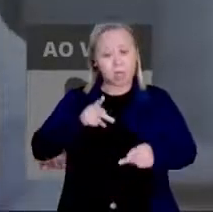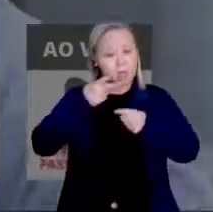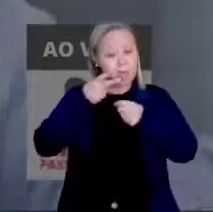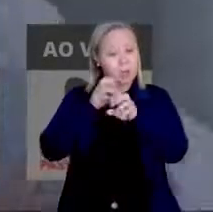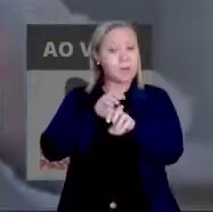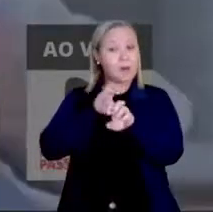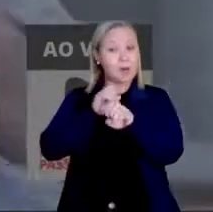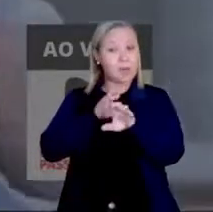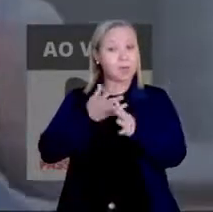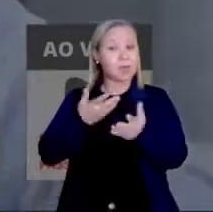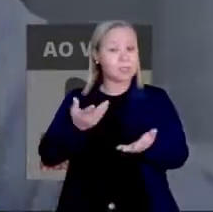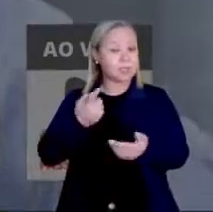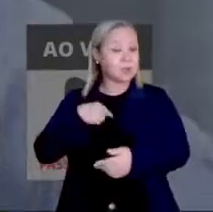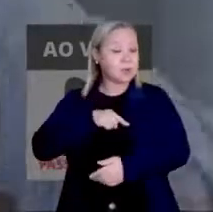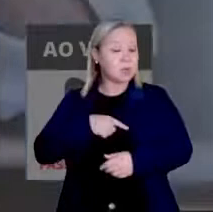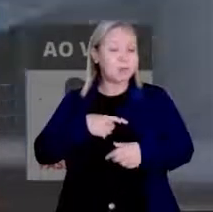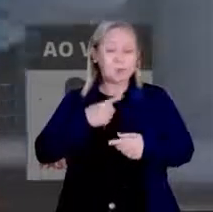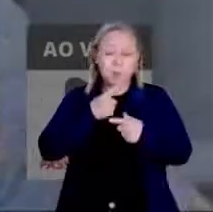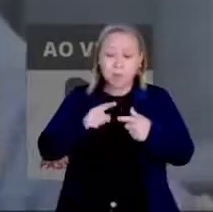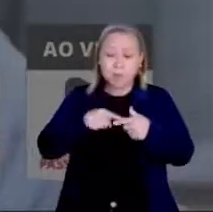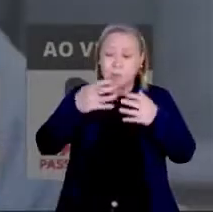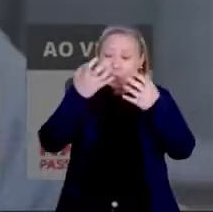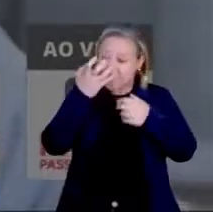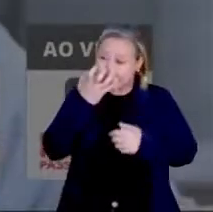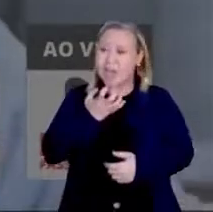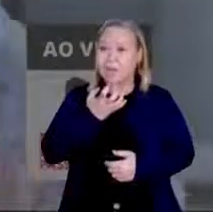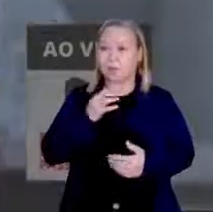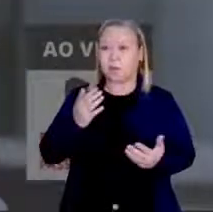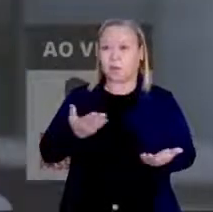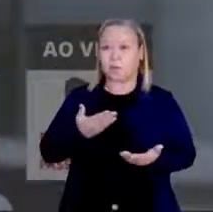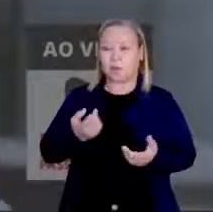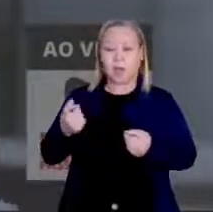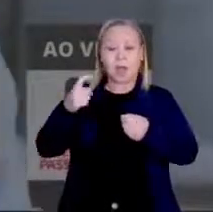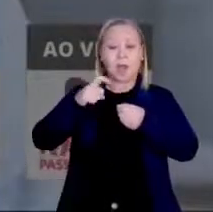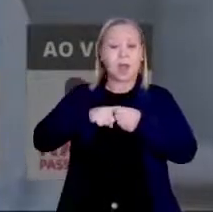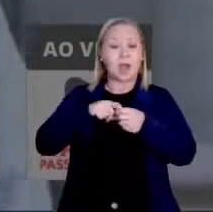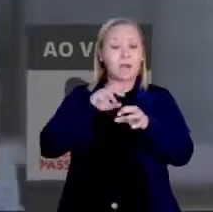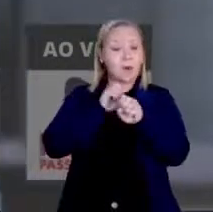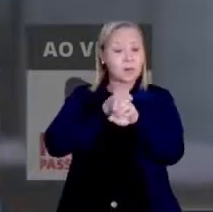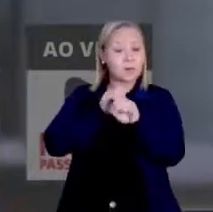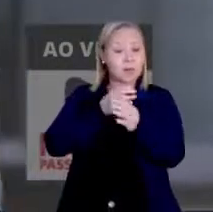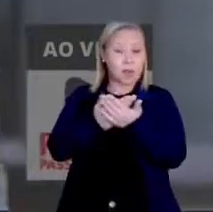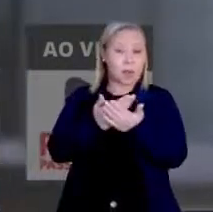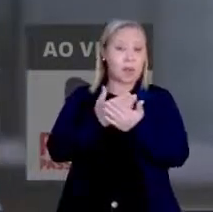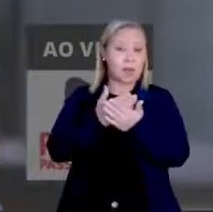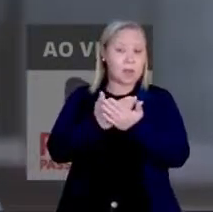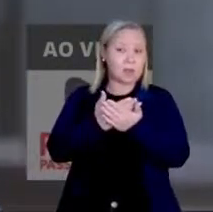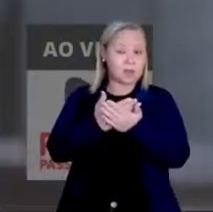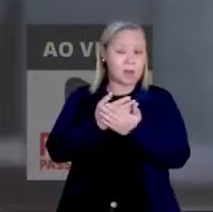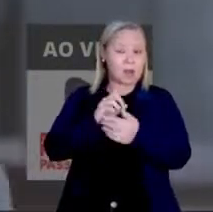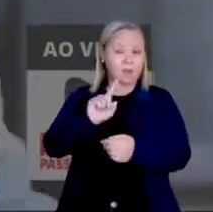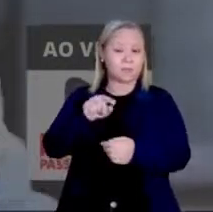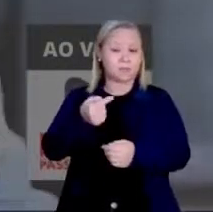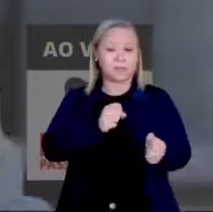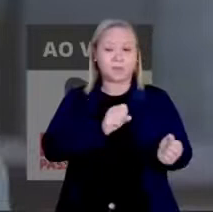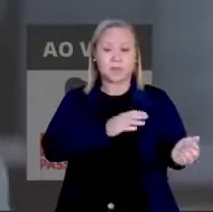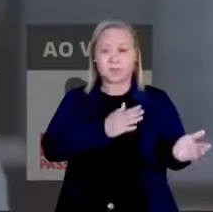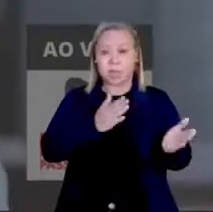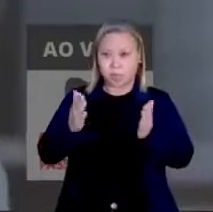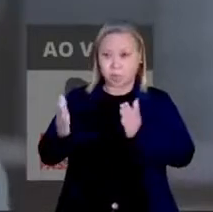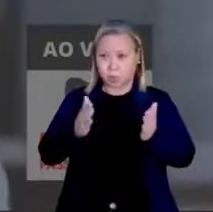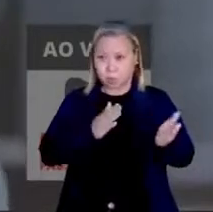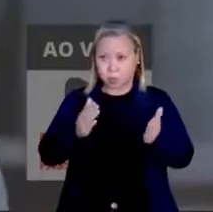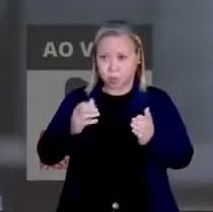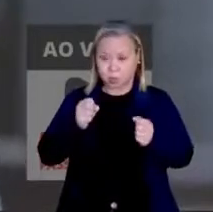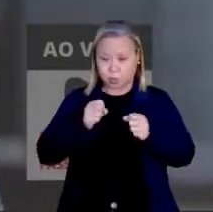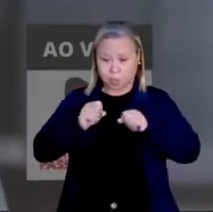de todos os educadores desse país, de toda a sociedade, para a gente recuperar, sabe, essa distância e